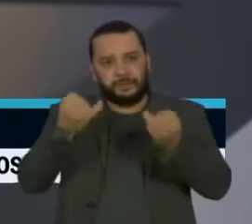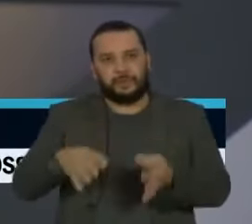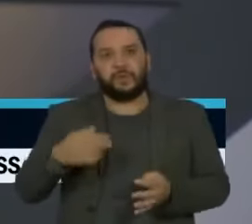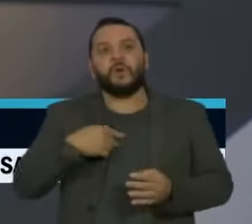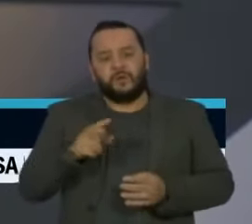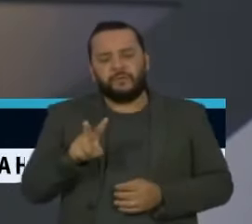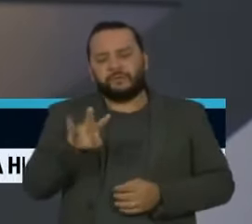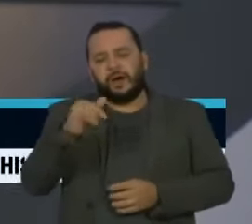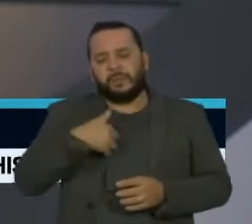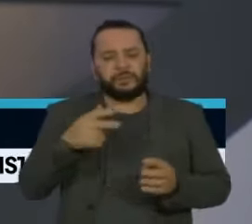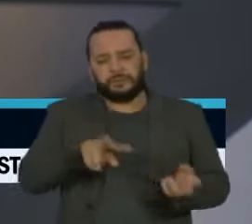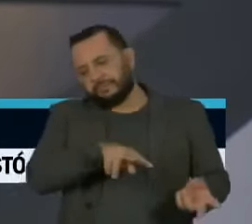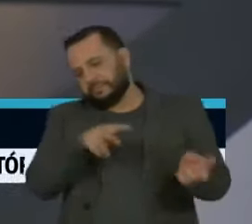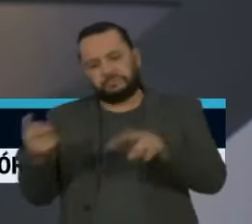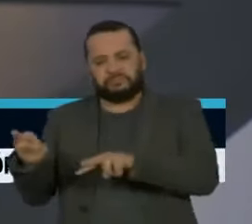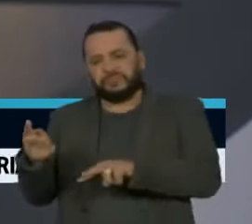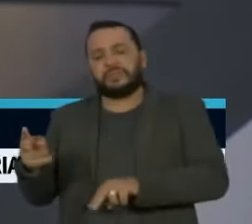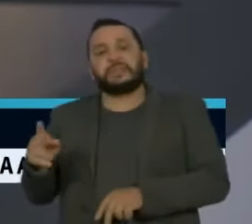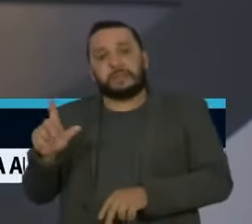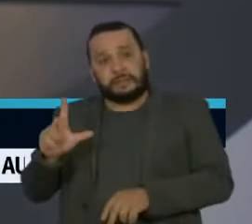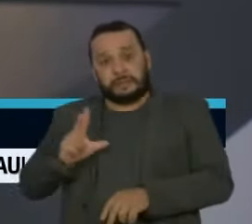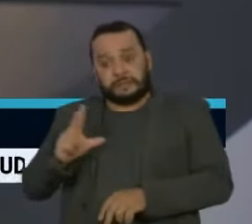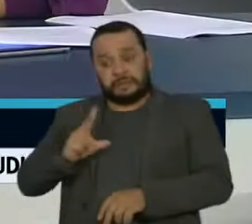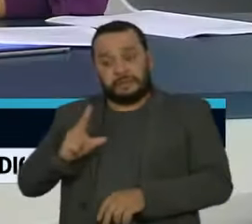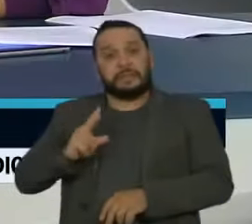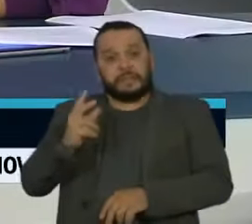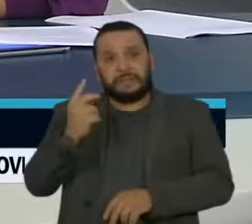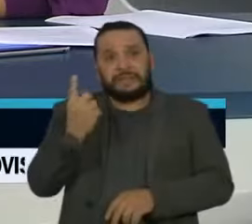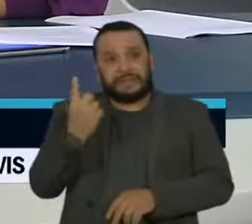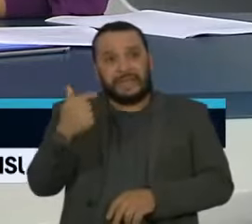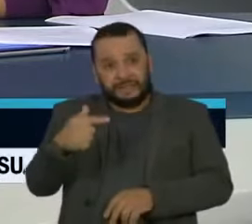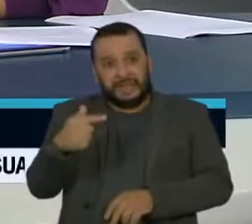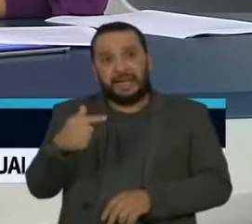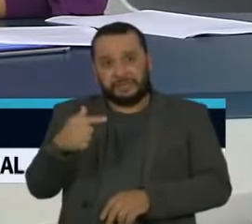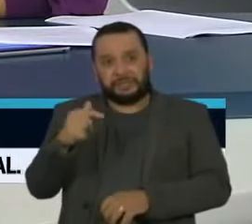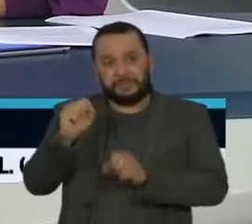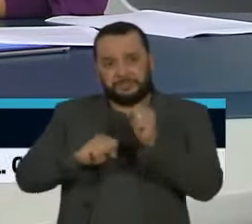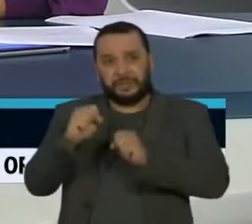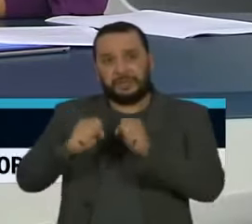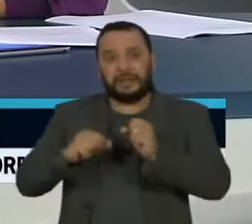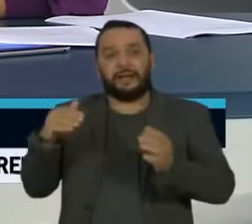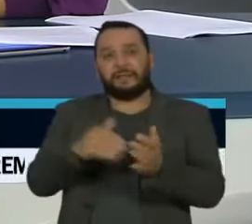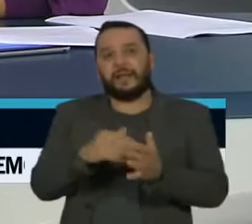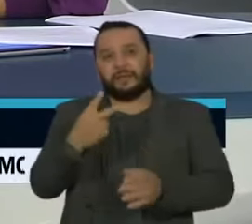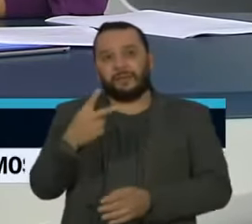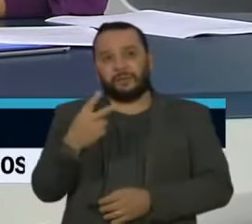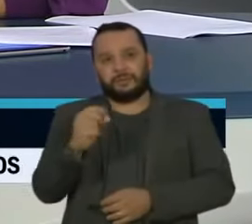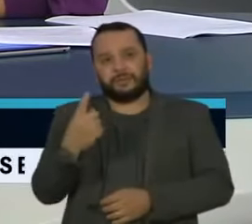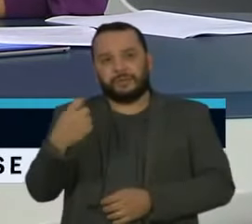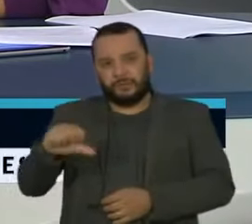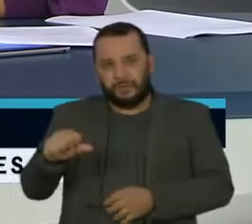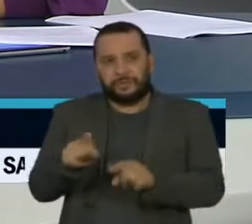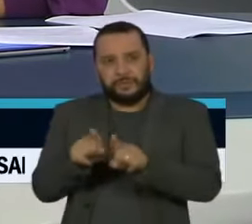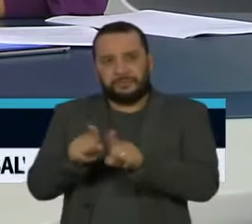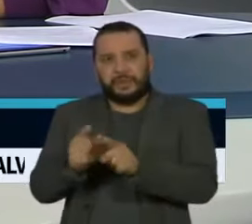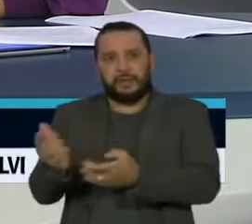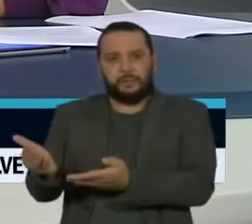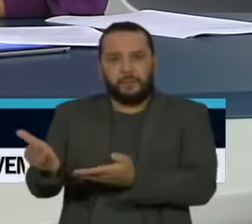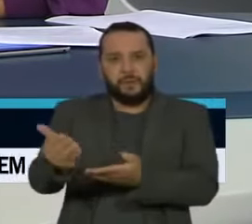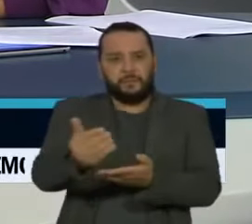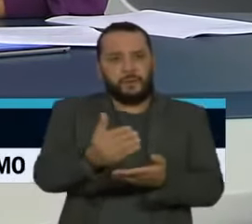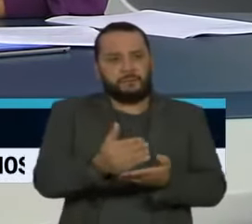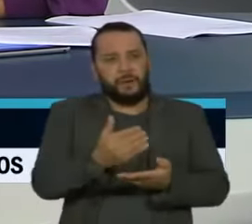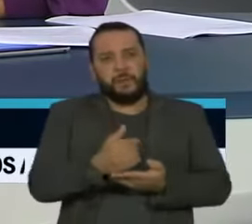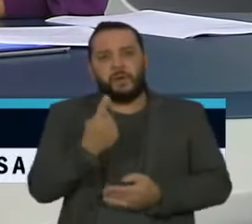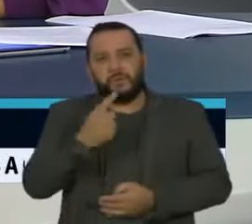17 empresas até o final do ano, 2019. Antes disse que iam levantar 1,3 trilhão com